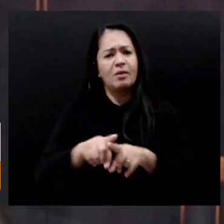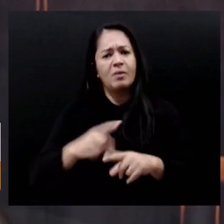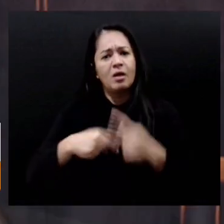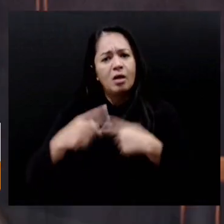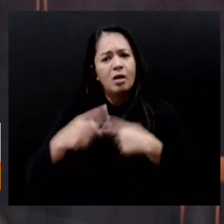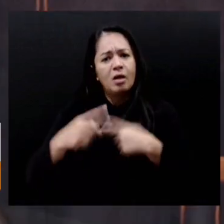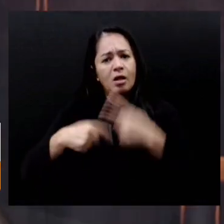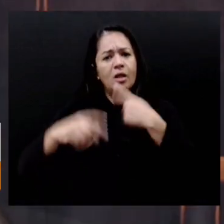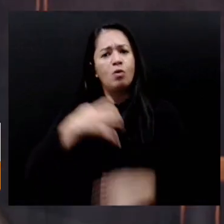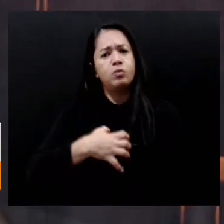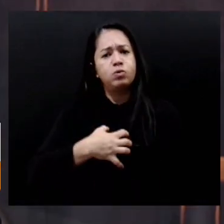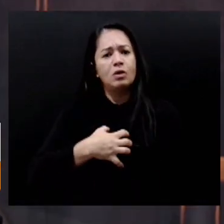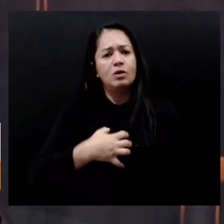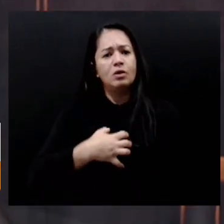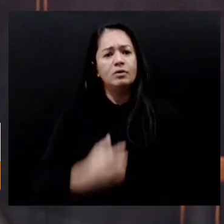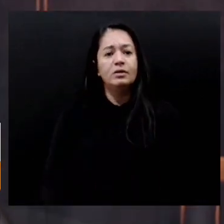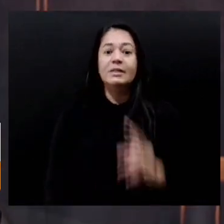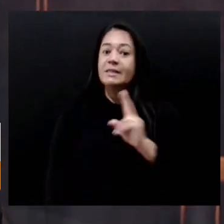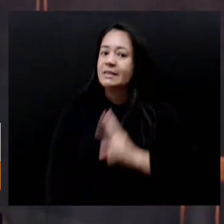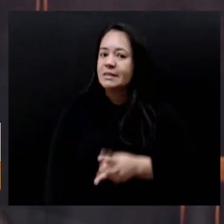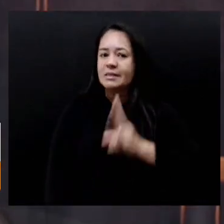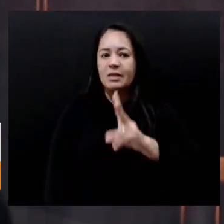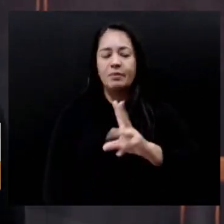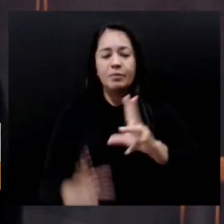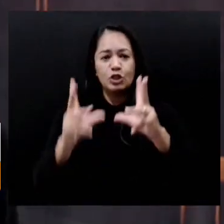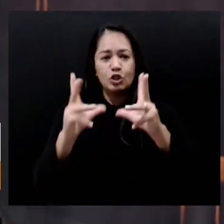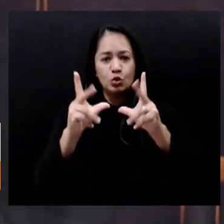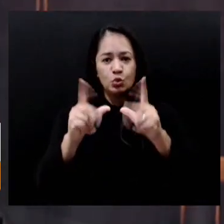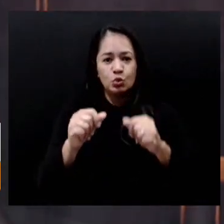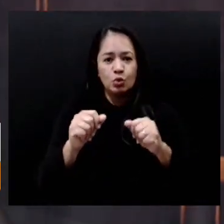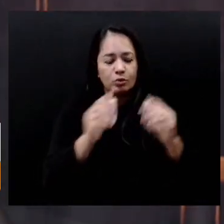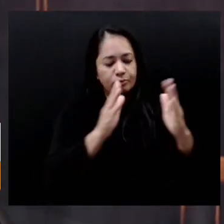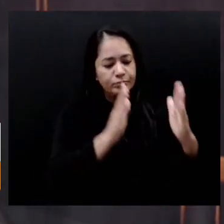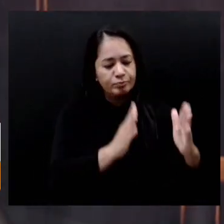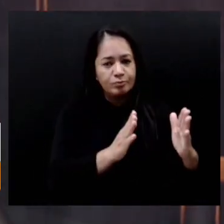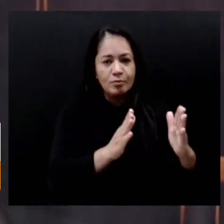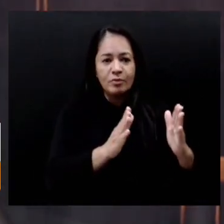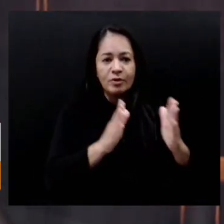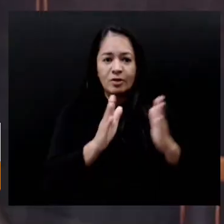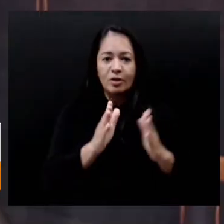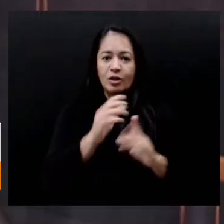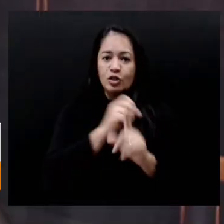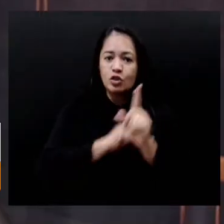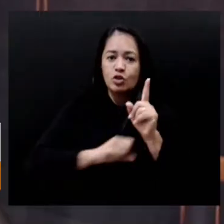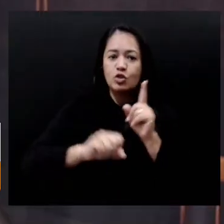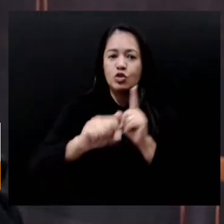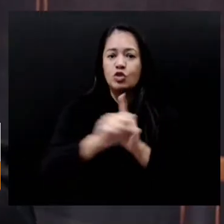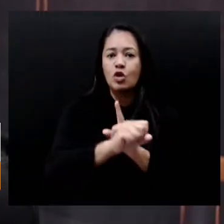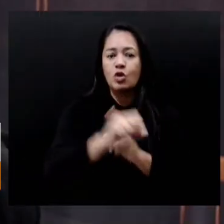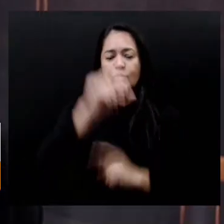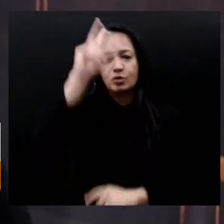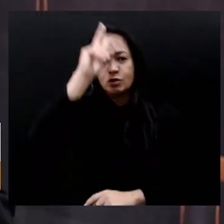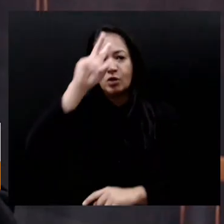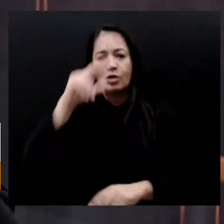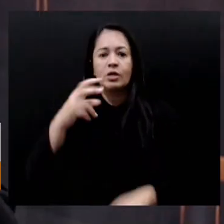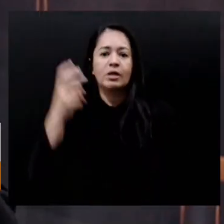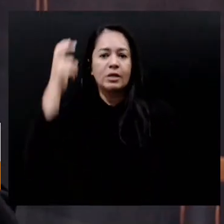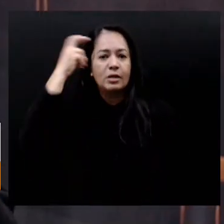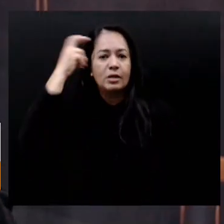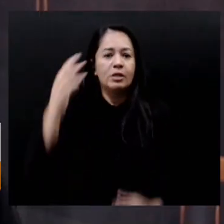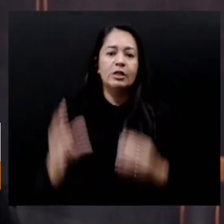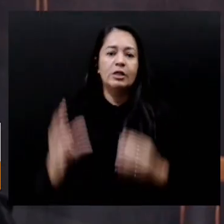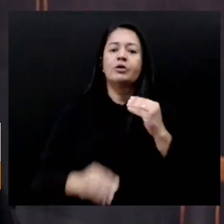Sempre. Todas as fases sociohistóricas e culturais que a gente passa, incluindo a tecnologia, elas